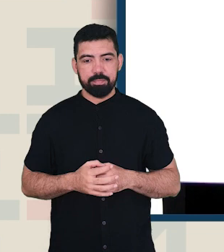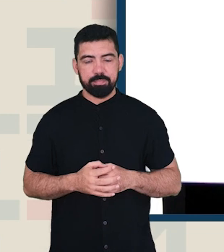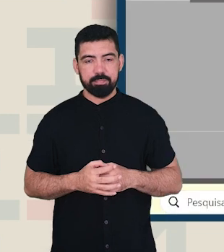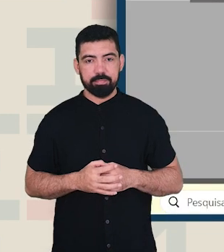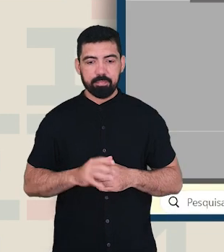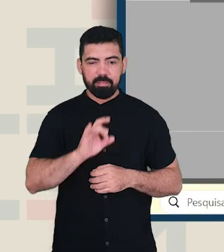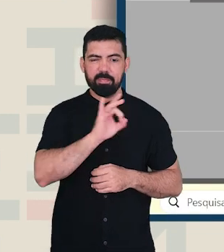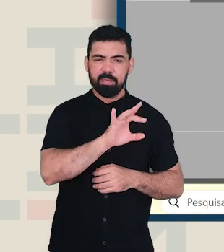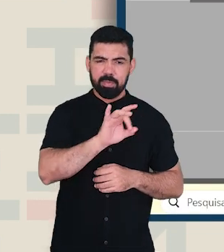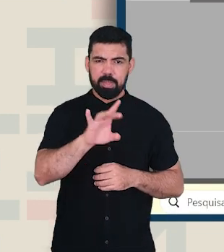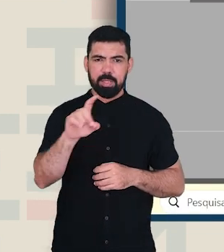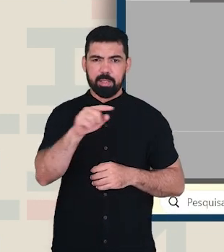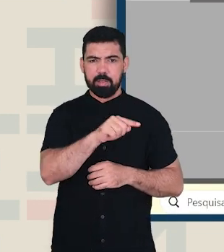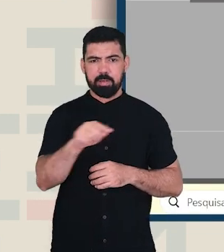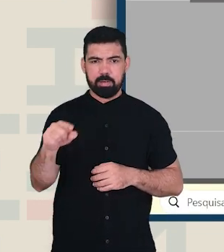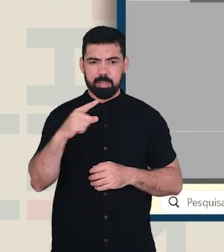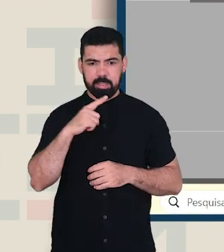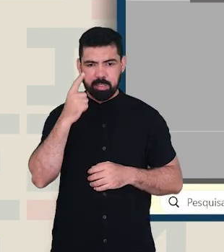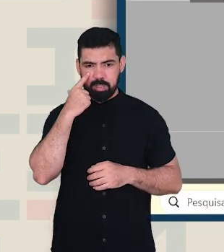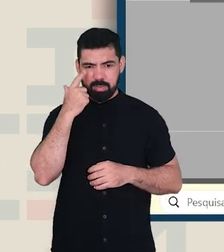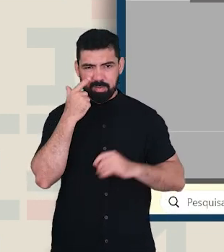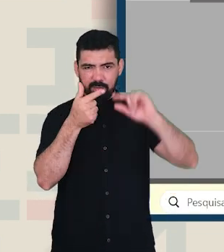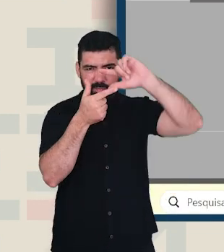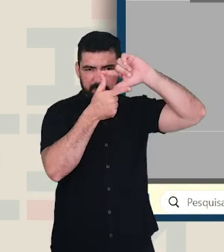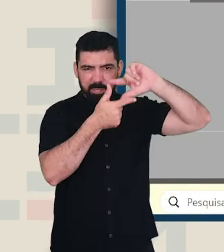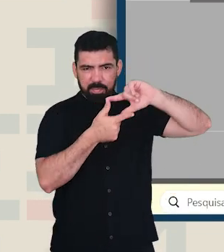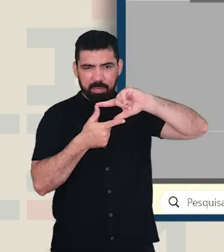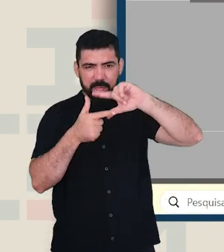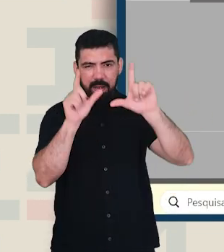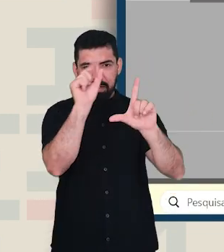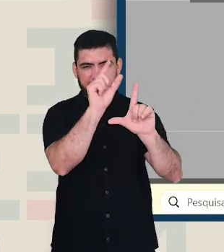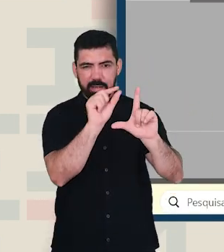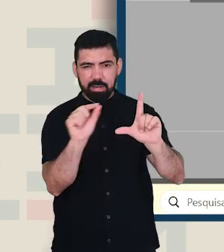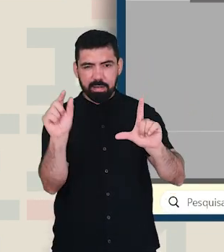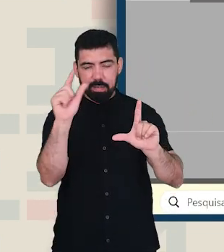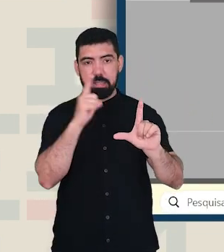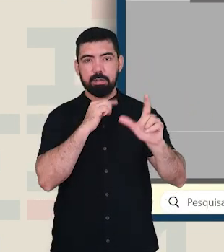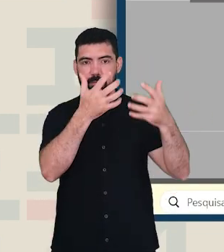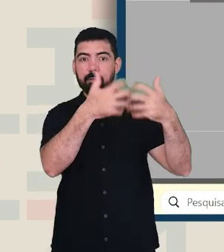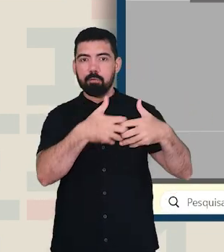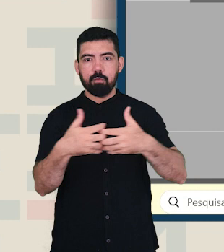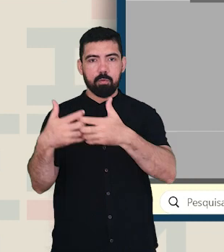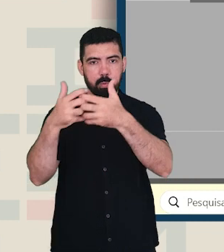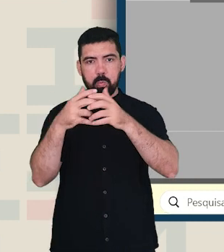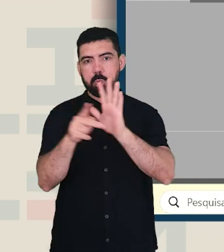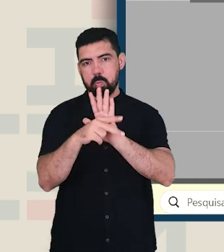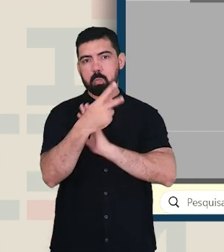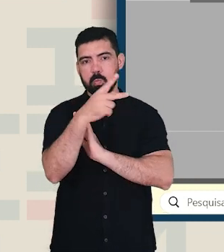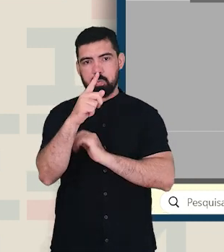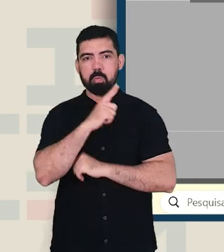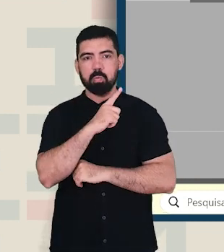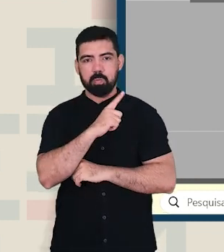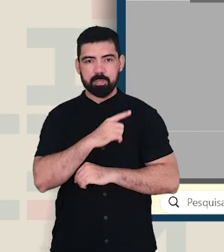Cada um desses coisinhos será diferente, terá uma função diferente,